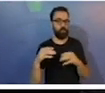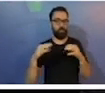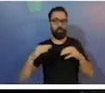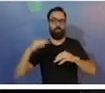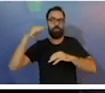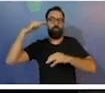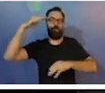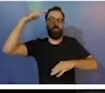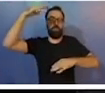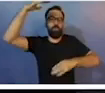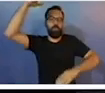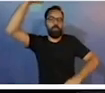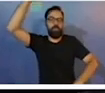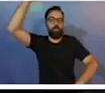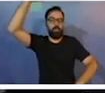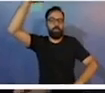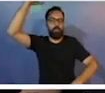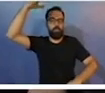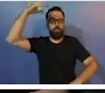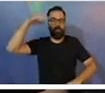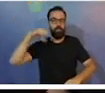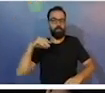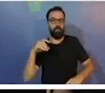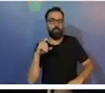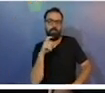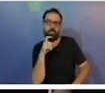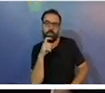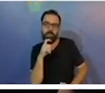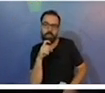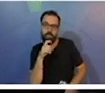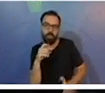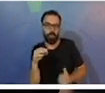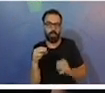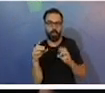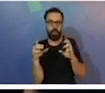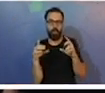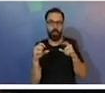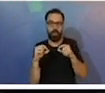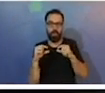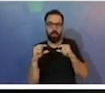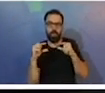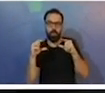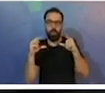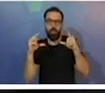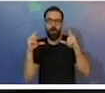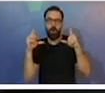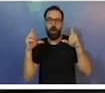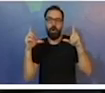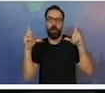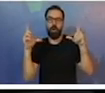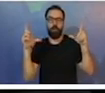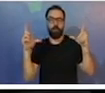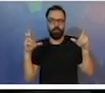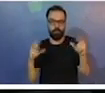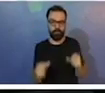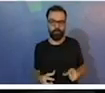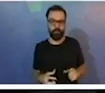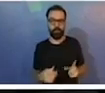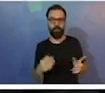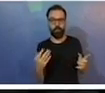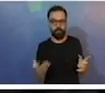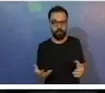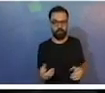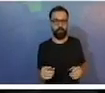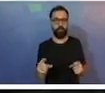vai subindo ou descendo, vai descendo a temperatura, vai esfriando. Tá? Então, nós temos